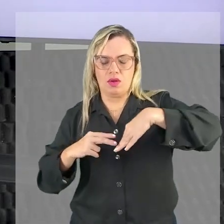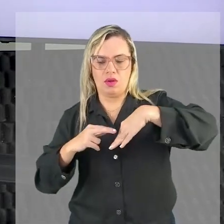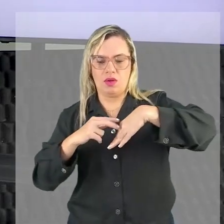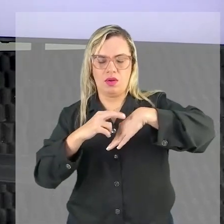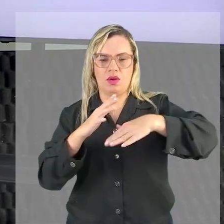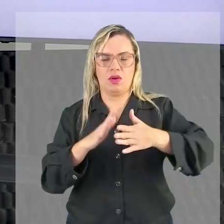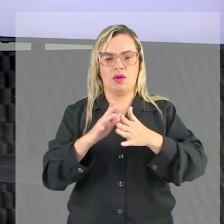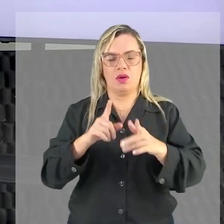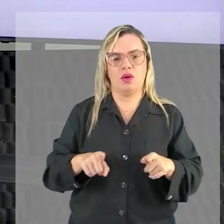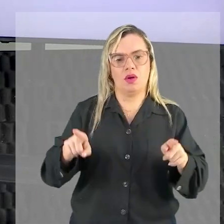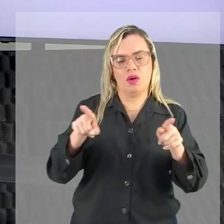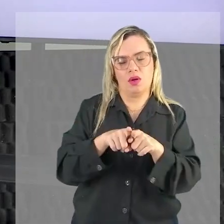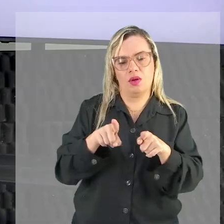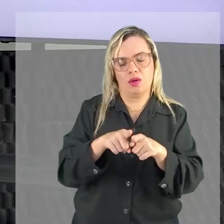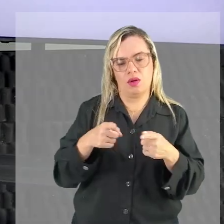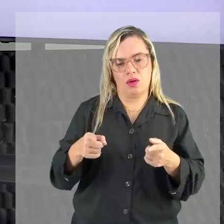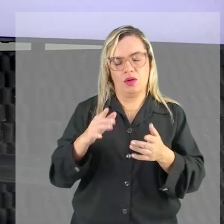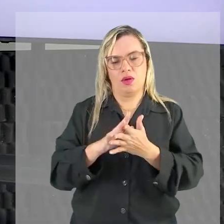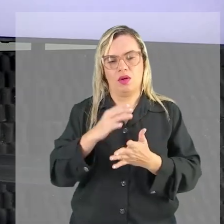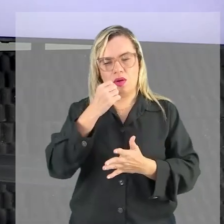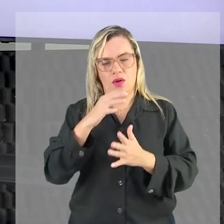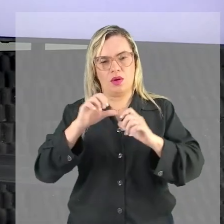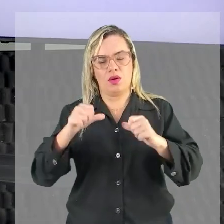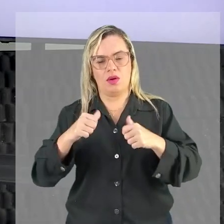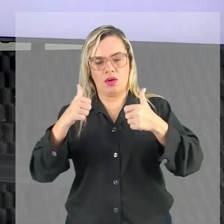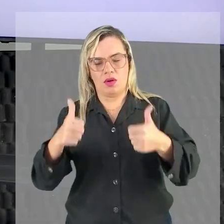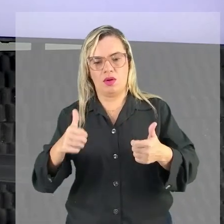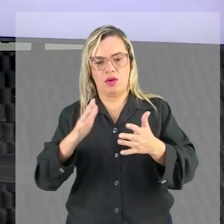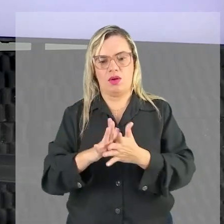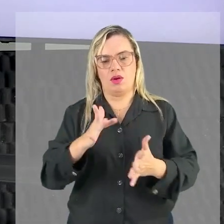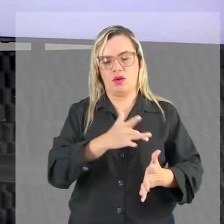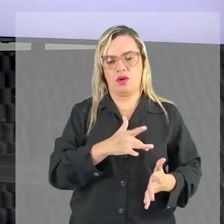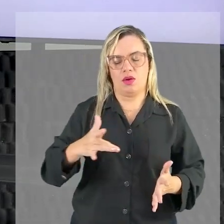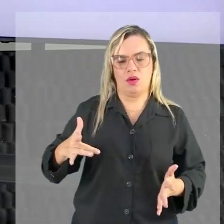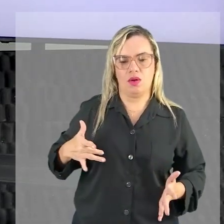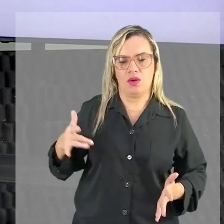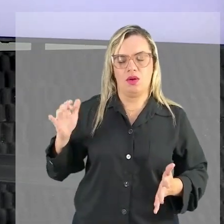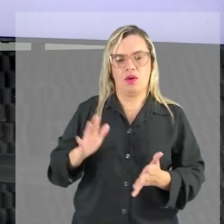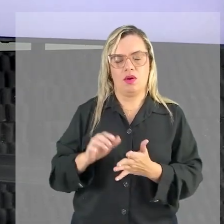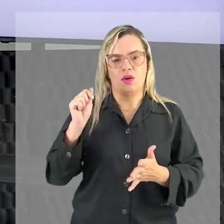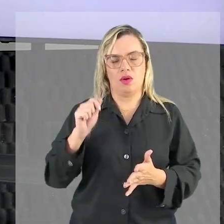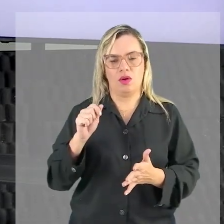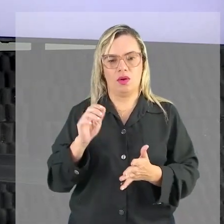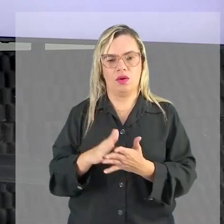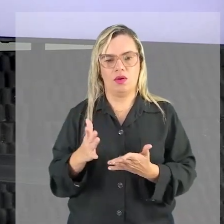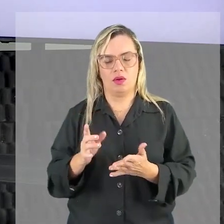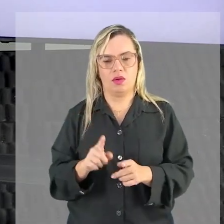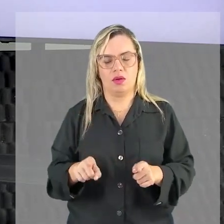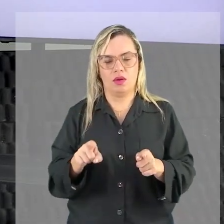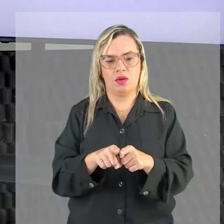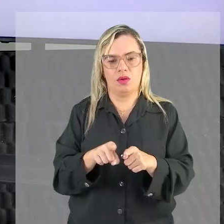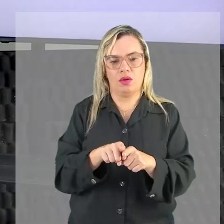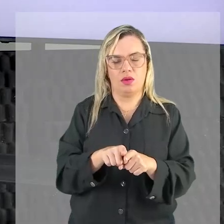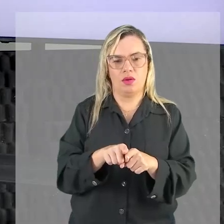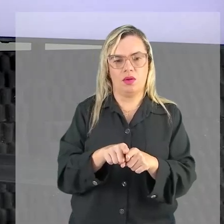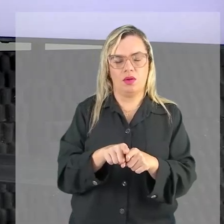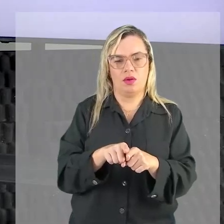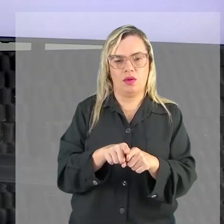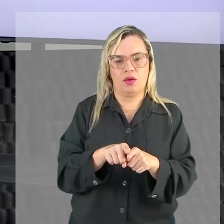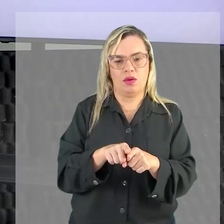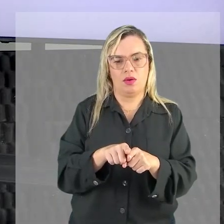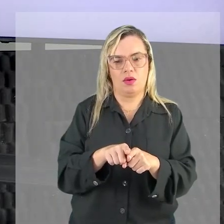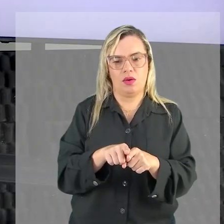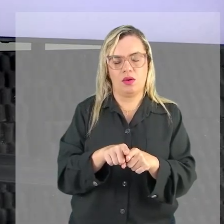isso também vai gerar benefícios para a sua saúde, né? Isso vai contabilizar lá na hora de